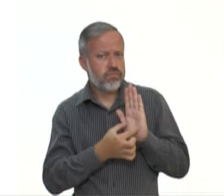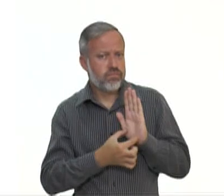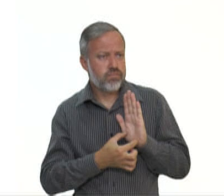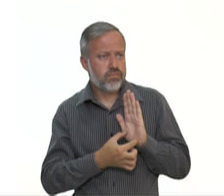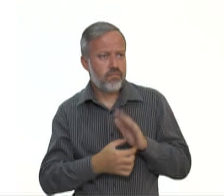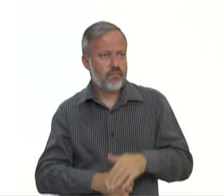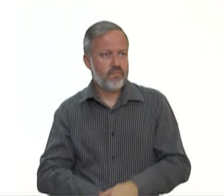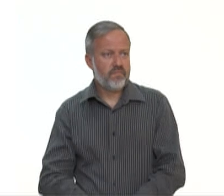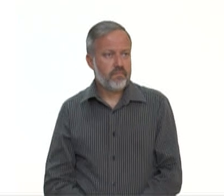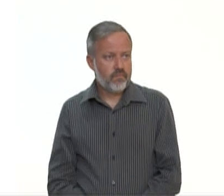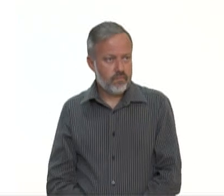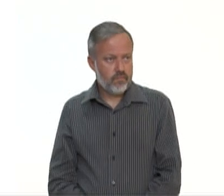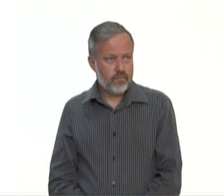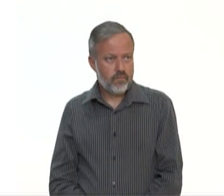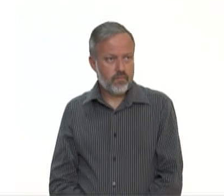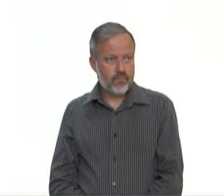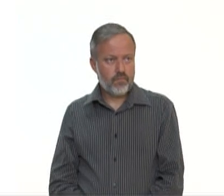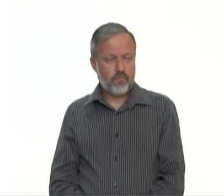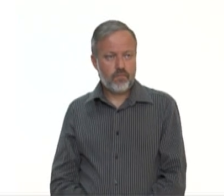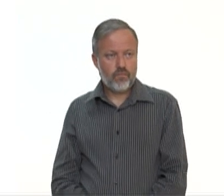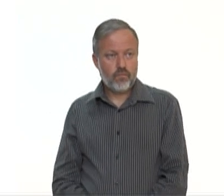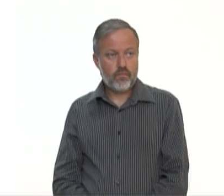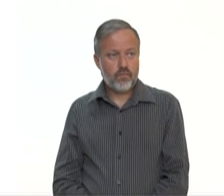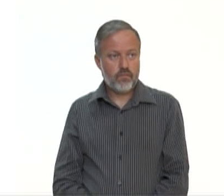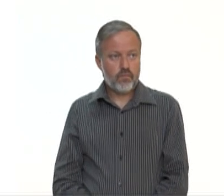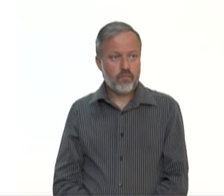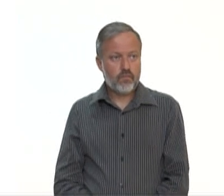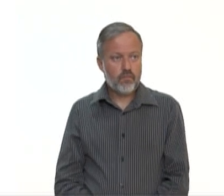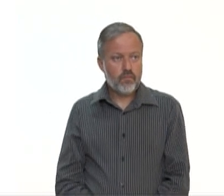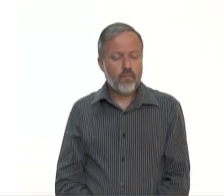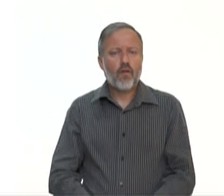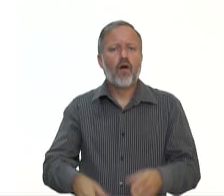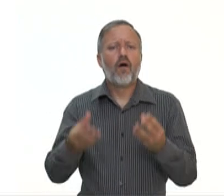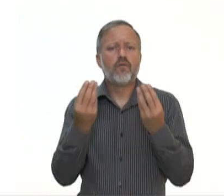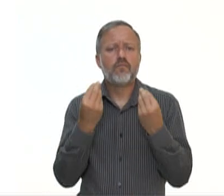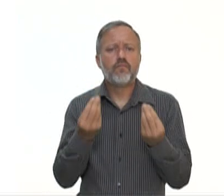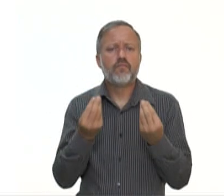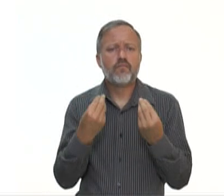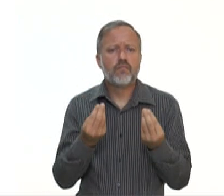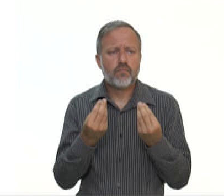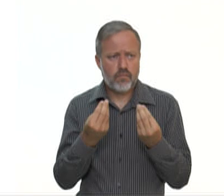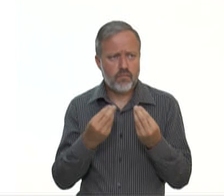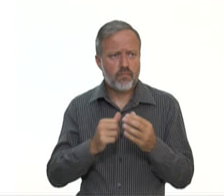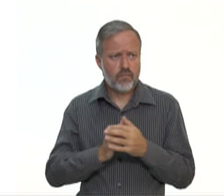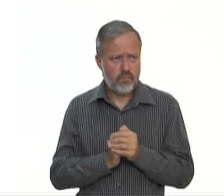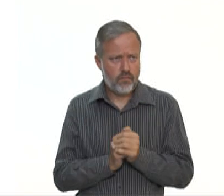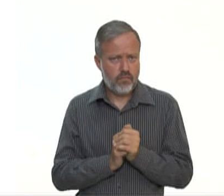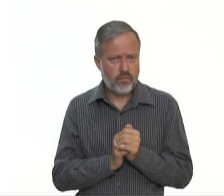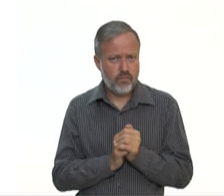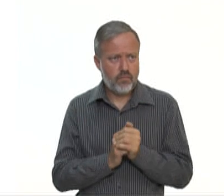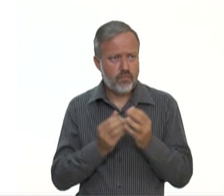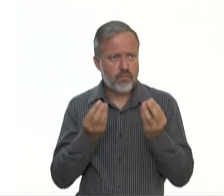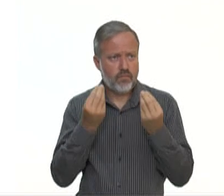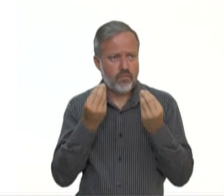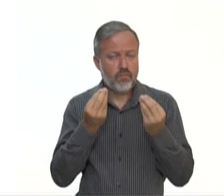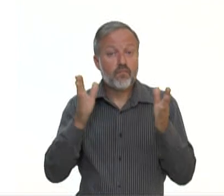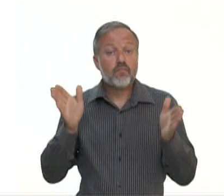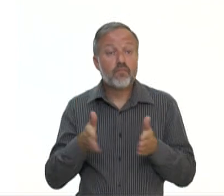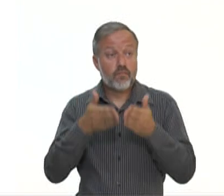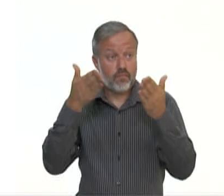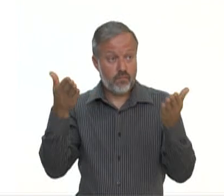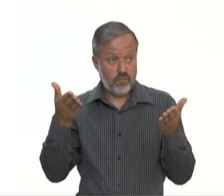assim. Depois nós temos como, de novo, um pouco mais definido, e